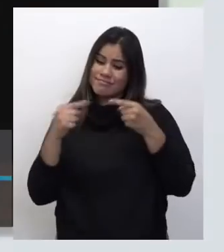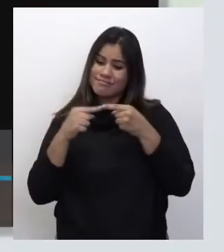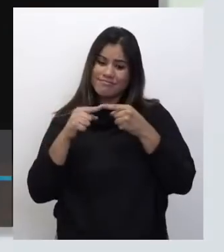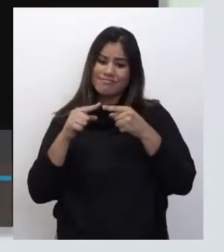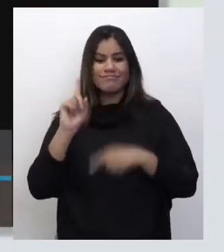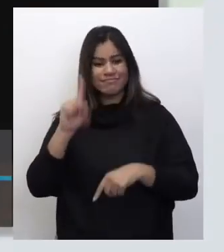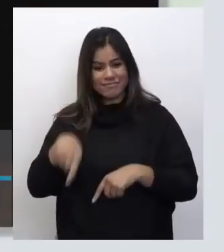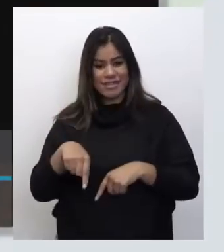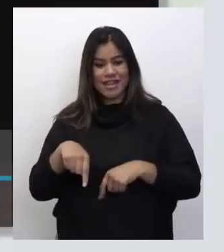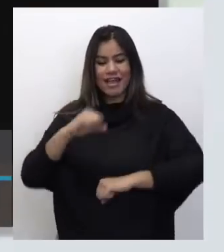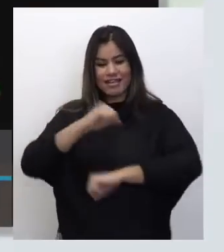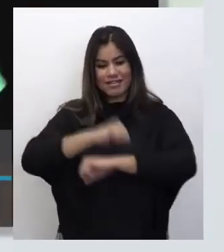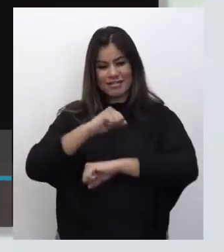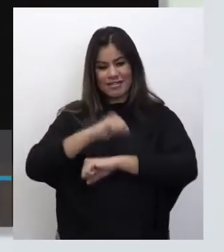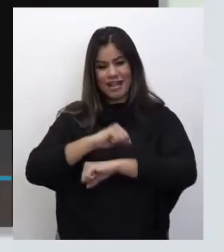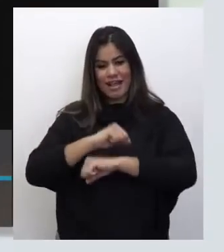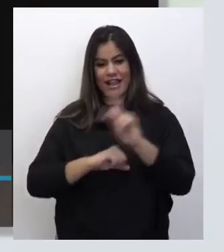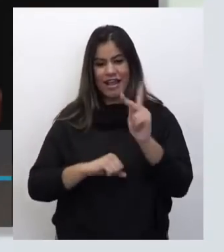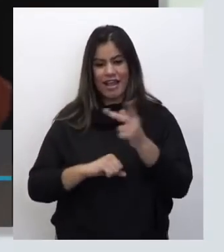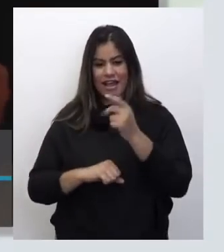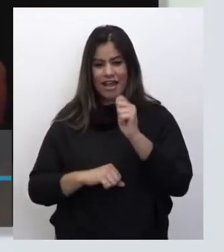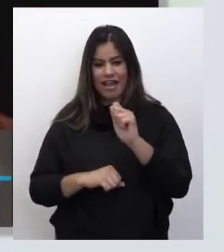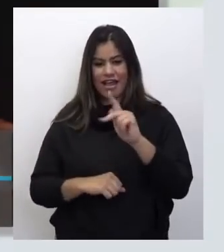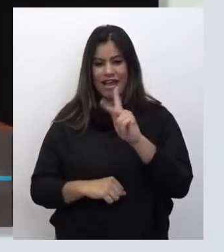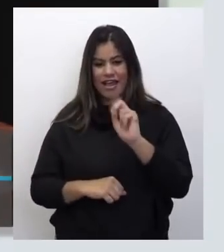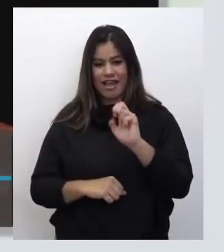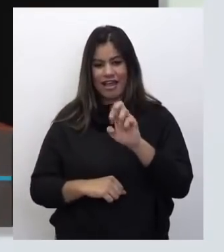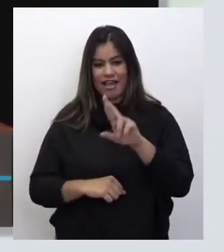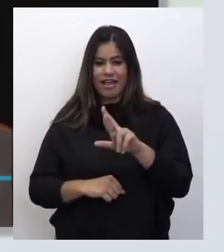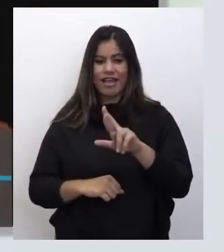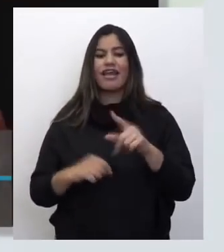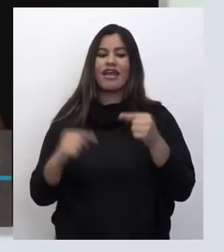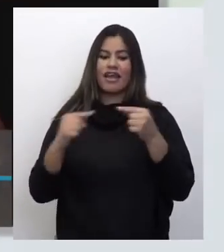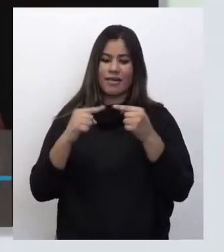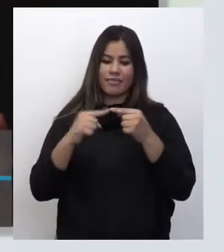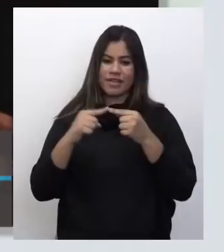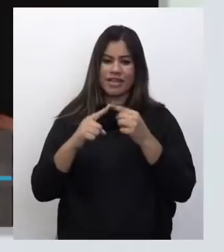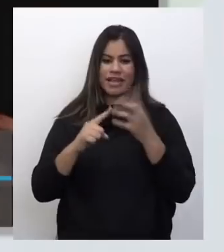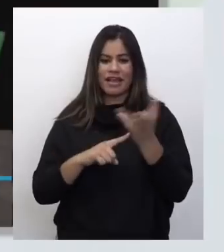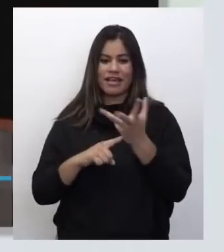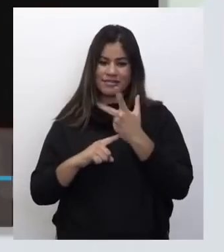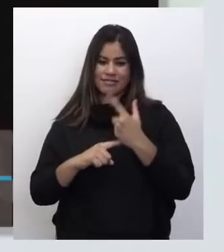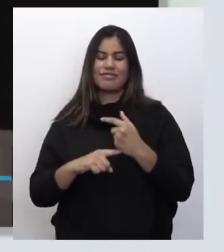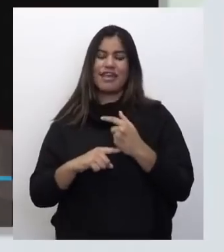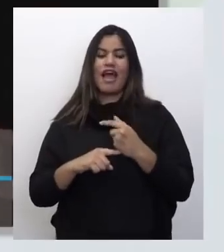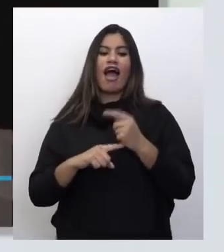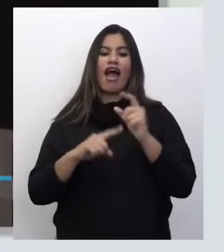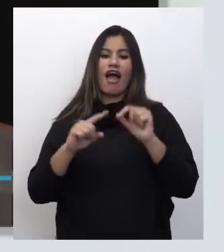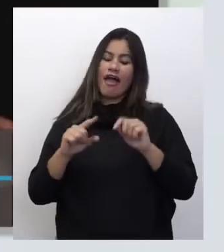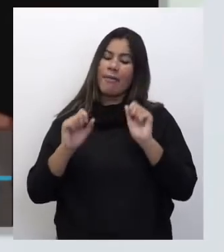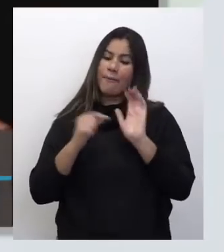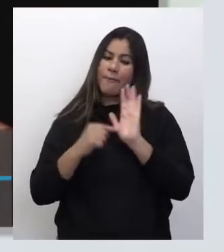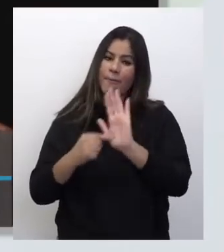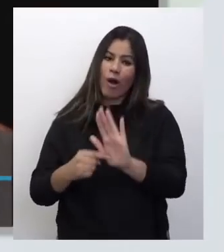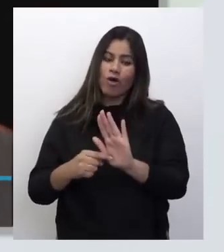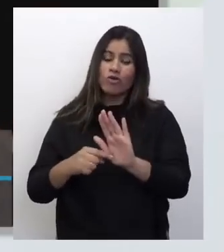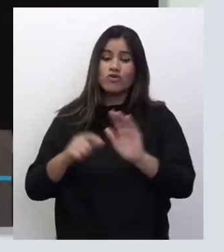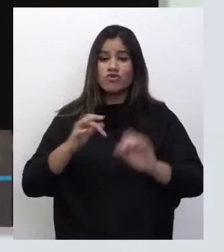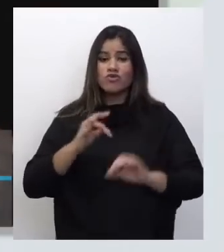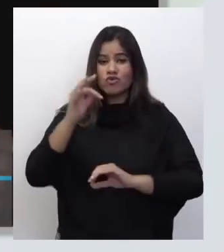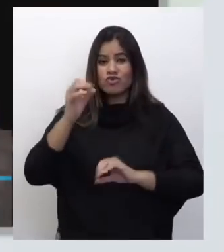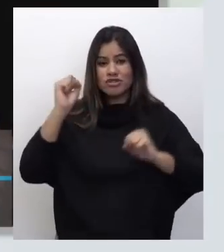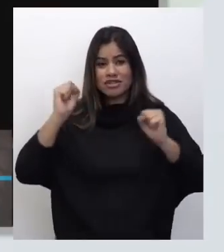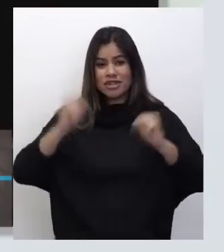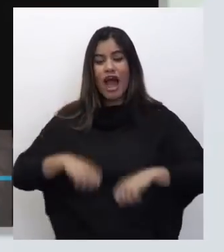Então, a minha janela hackeada em formato de cartão pop-up, em que eu mostro uma possibilidade que são